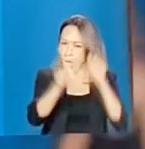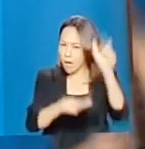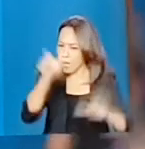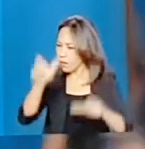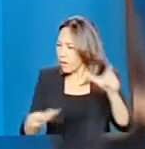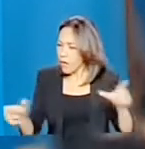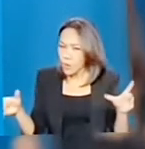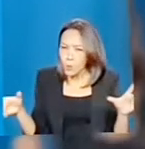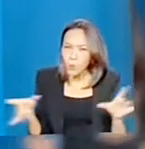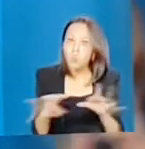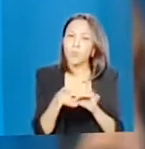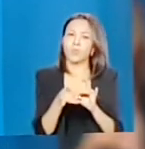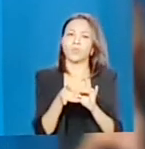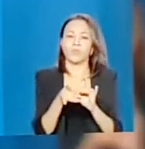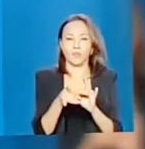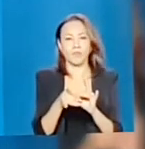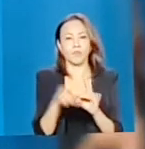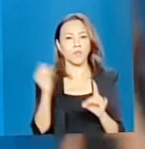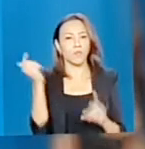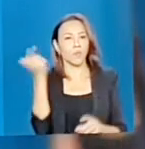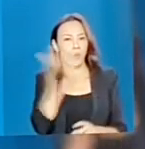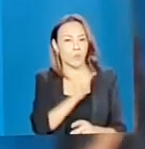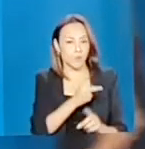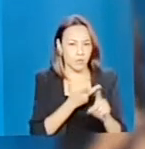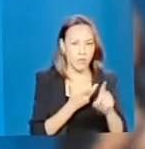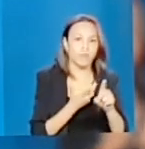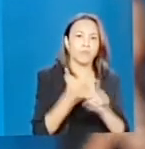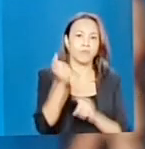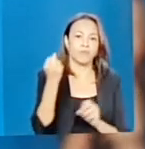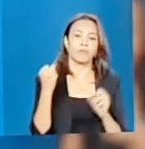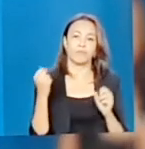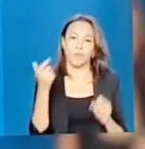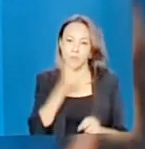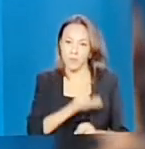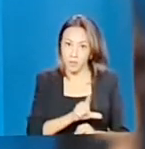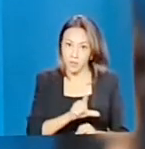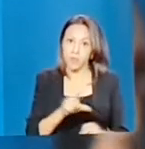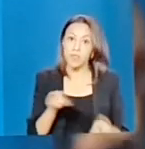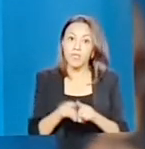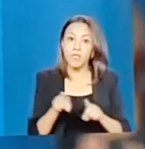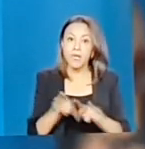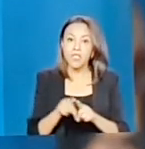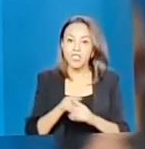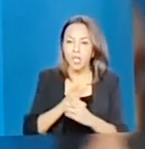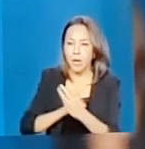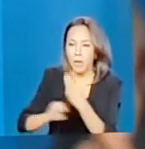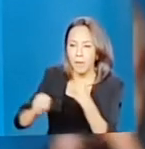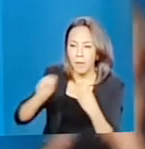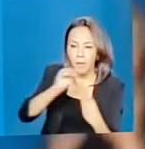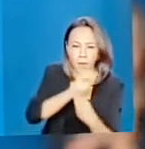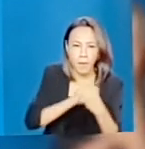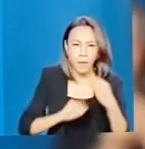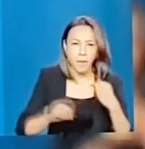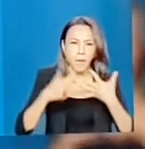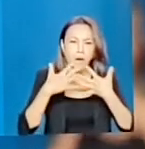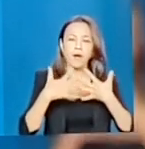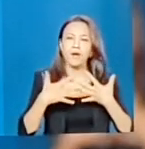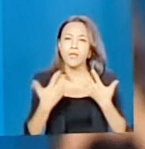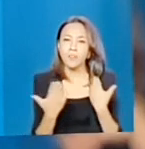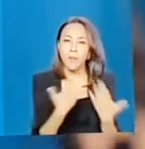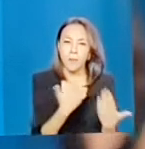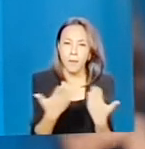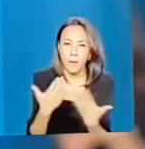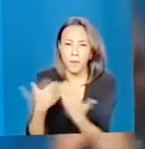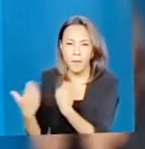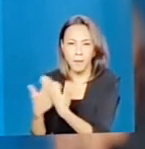óbice pode ser superado e que a linguagem da compreensão une os povos e